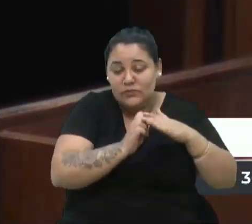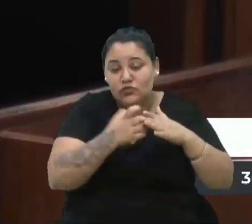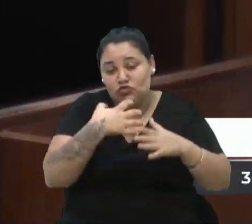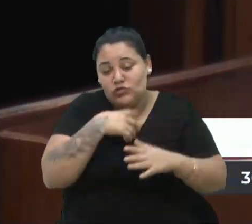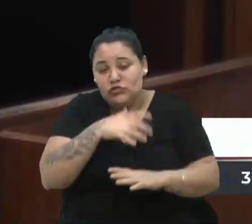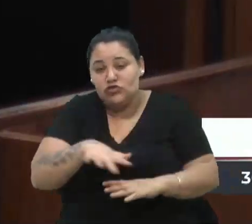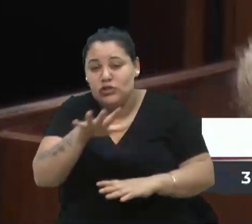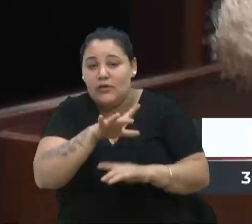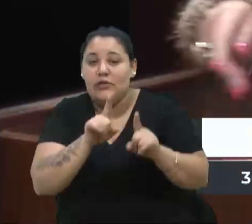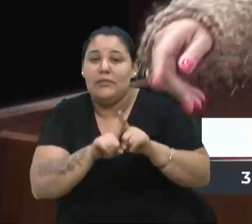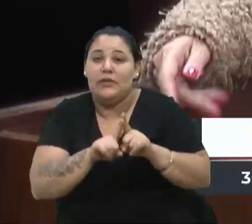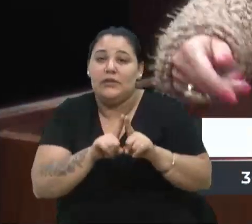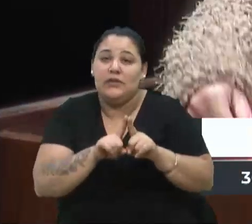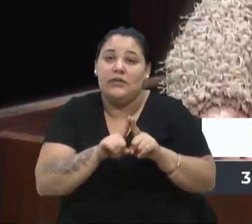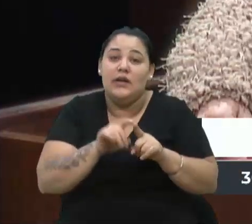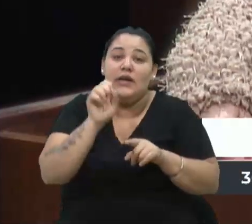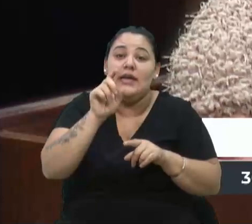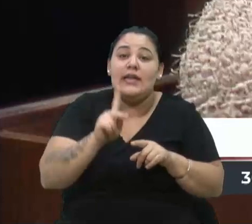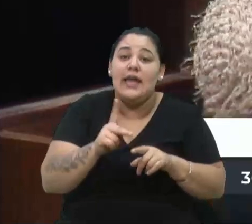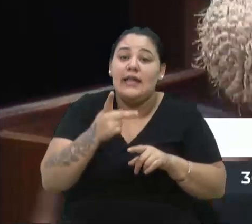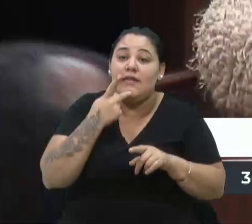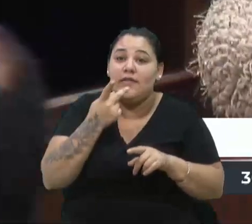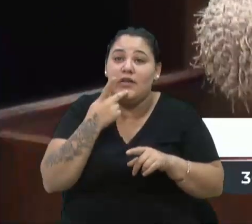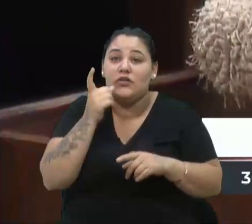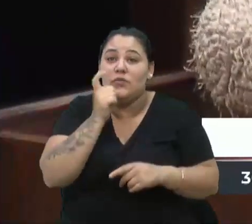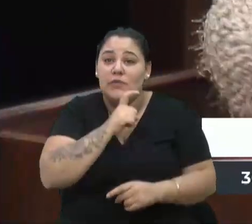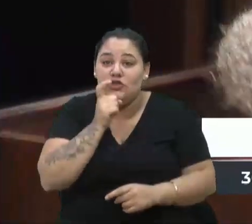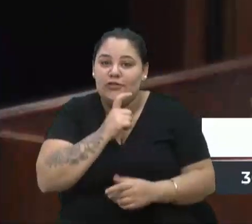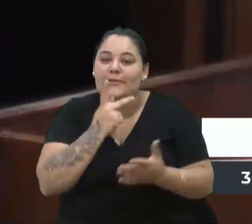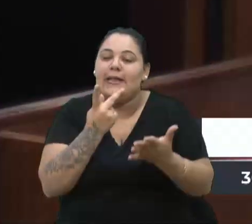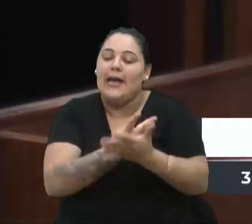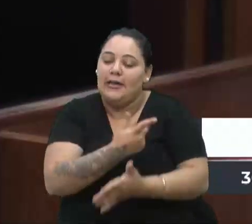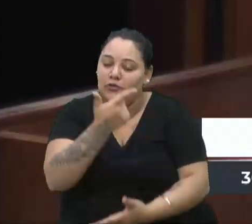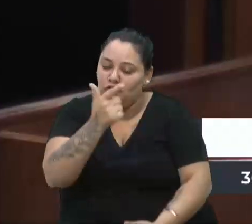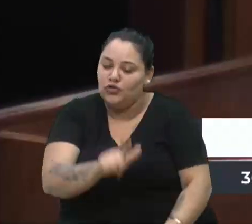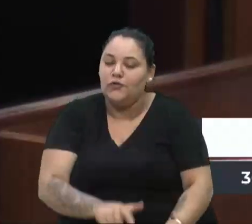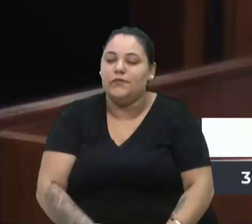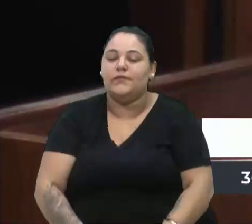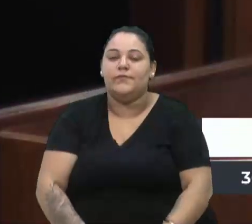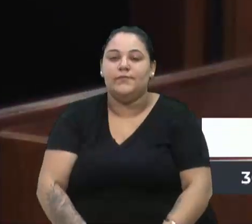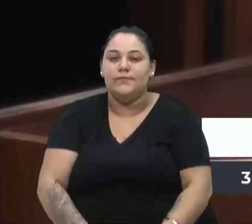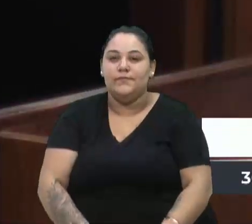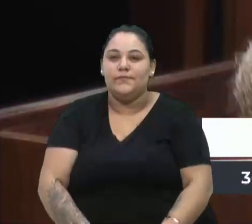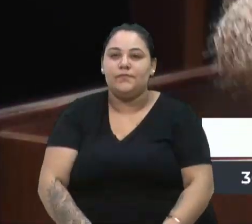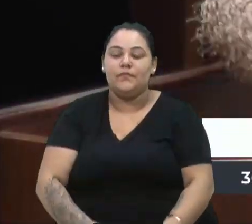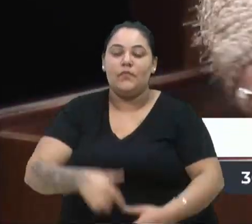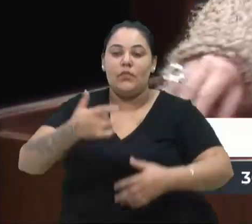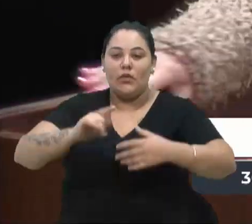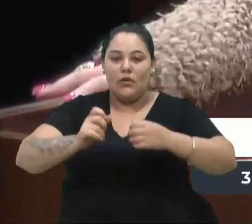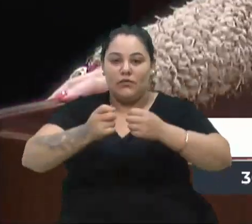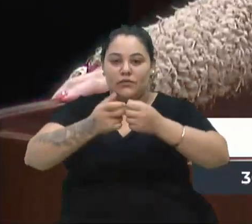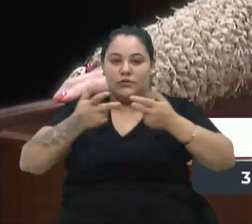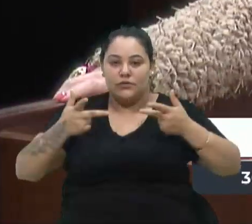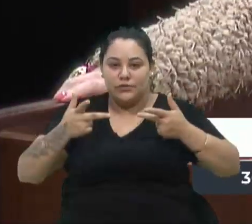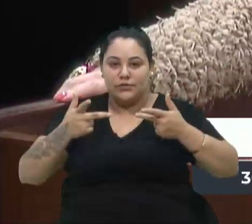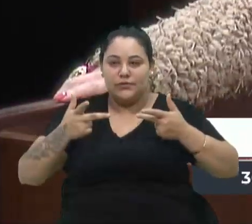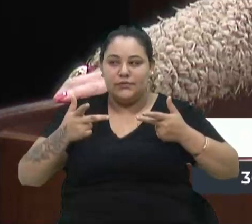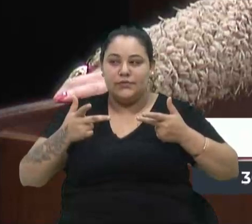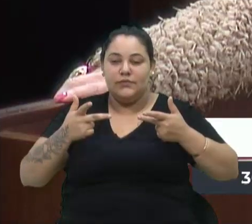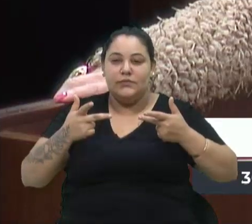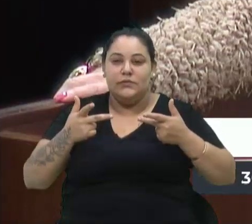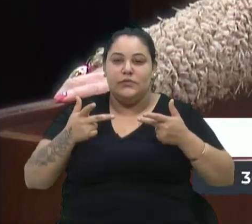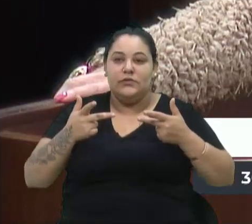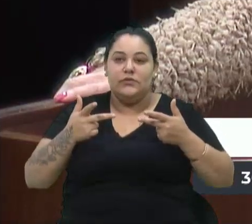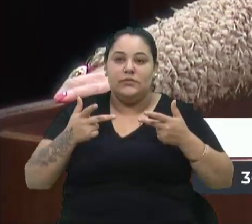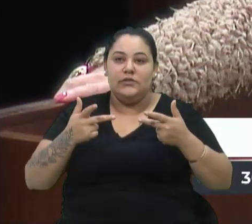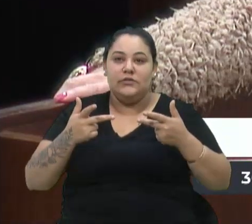Então, quem está reproduzindo e plantando mentira está errando de novo, né? Outra coisa que é